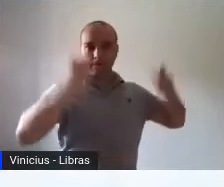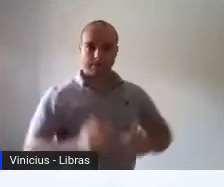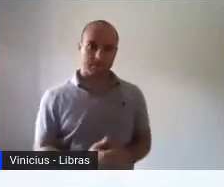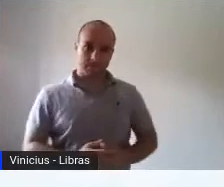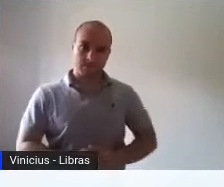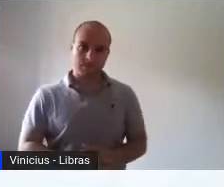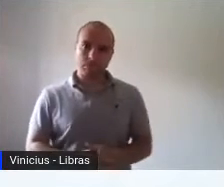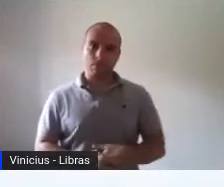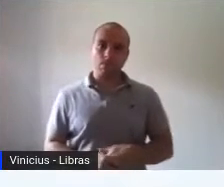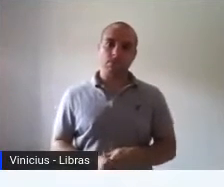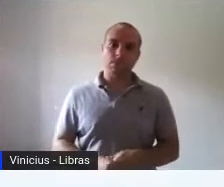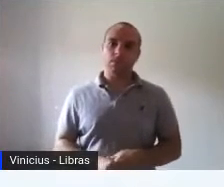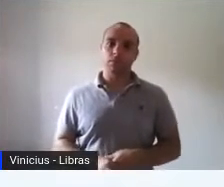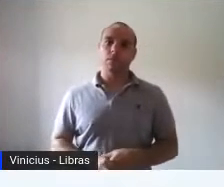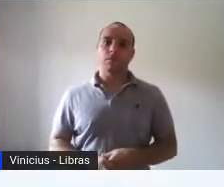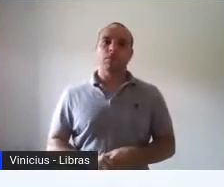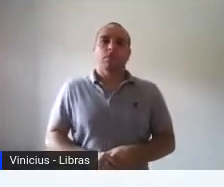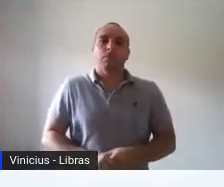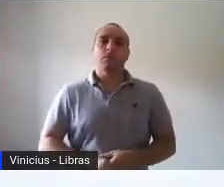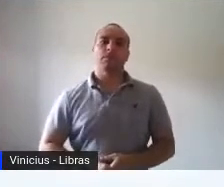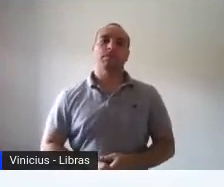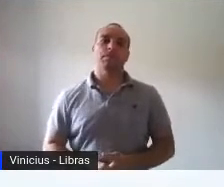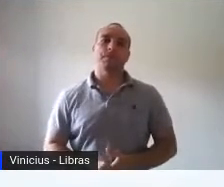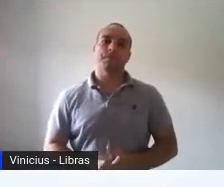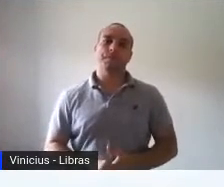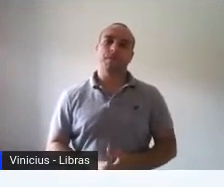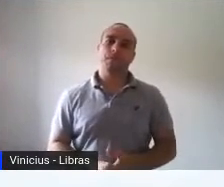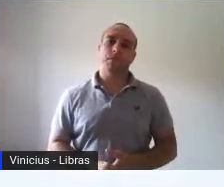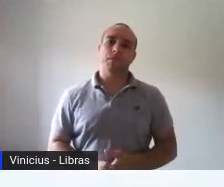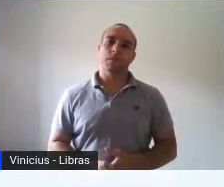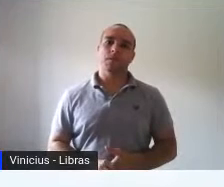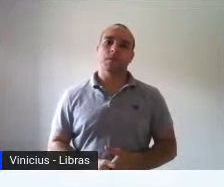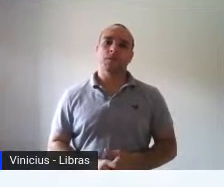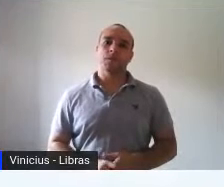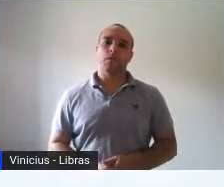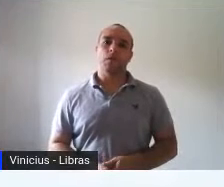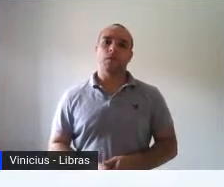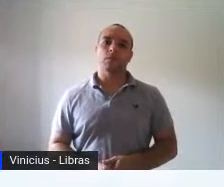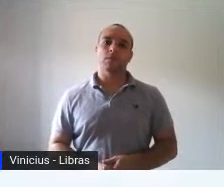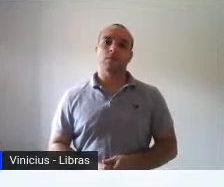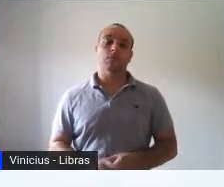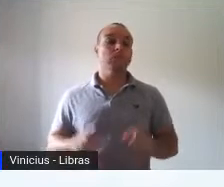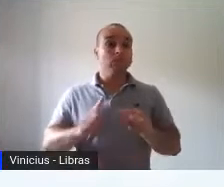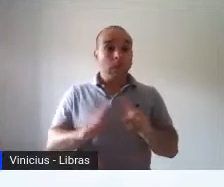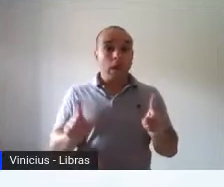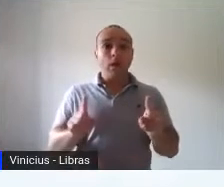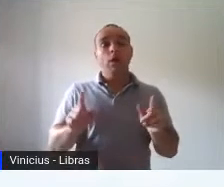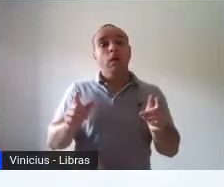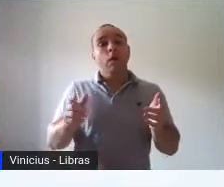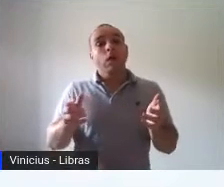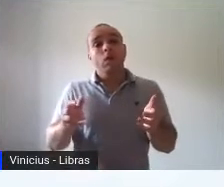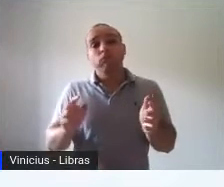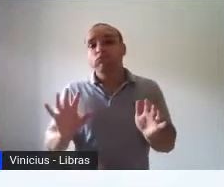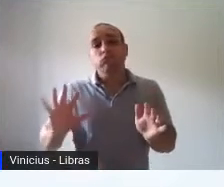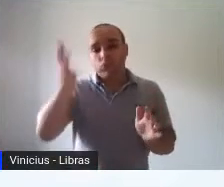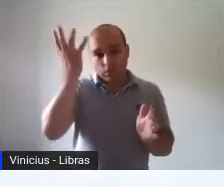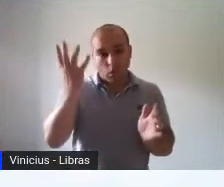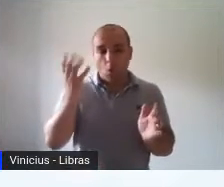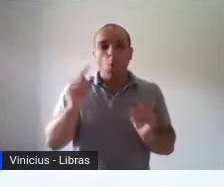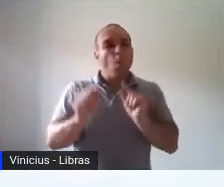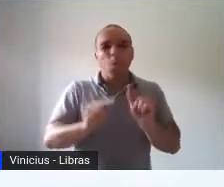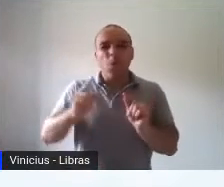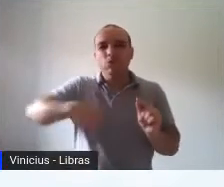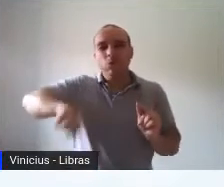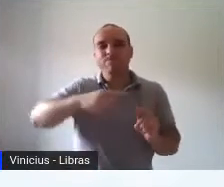vezes. Isso gera pobreza, aumento da desigualdade, e o governo não move uma palha com relação a isso, né? E o